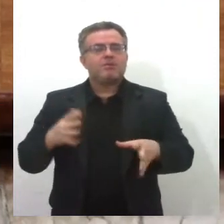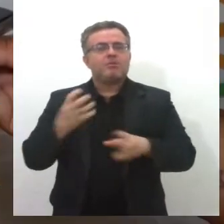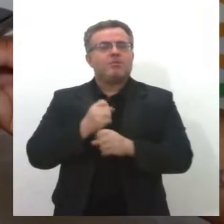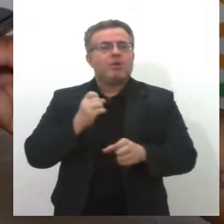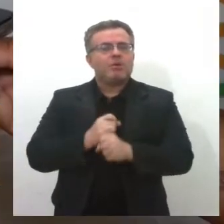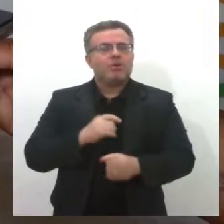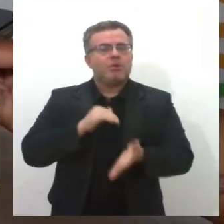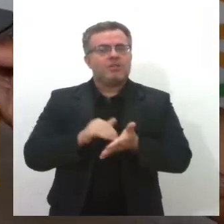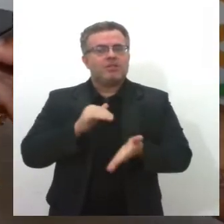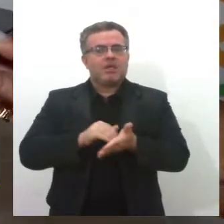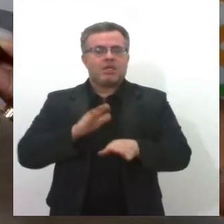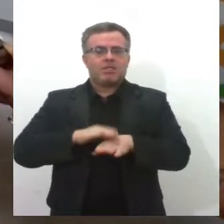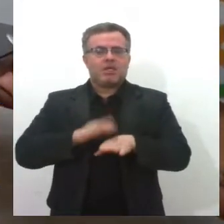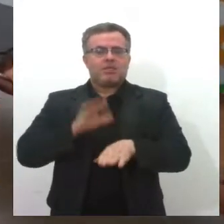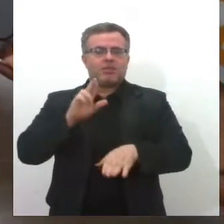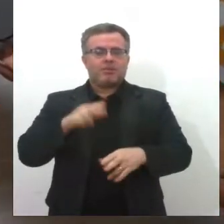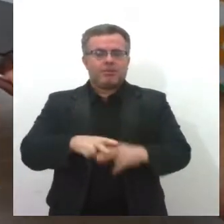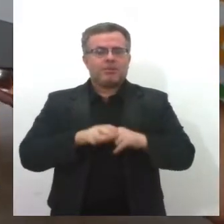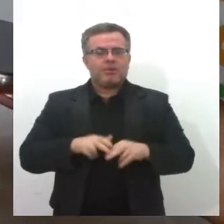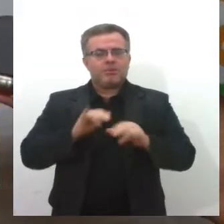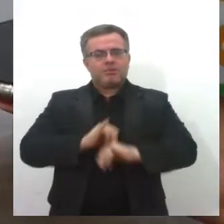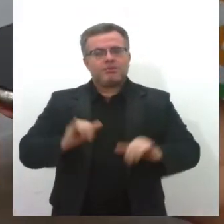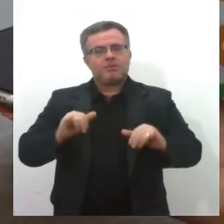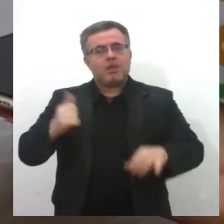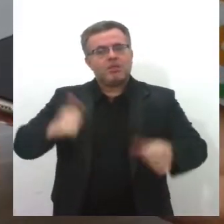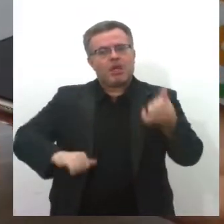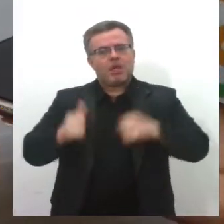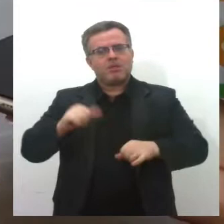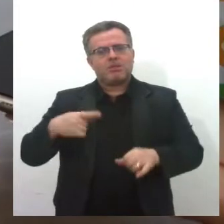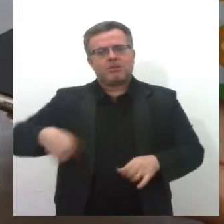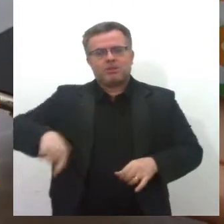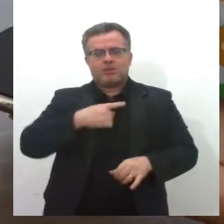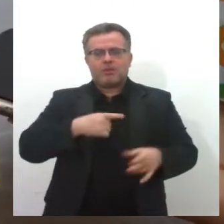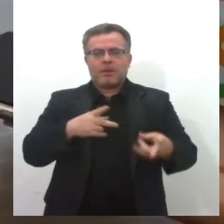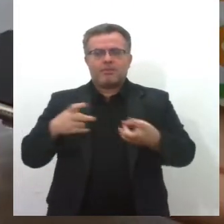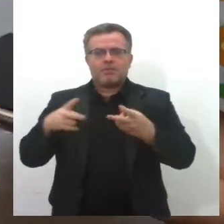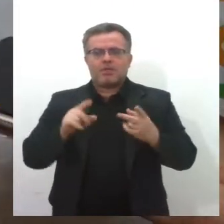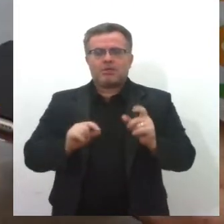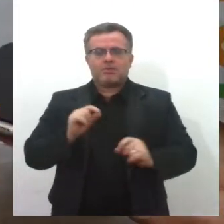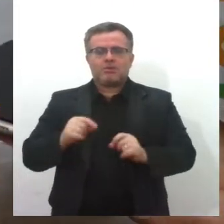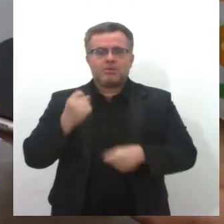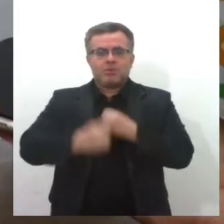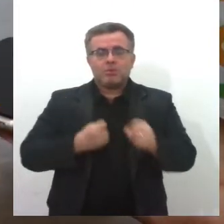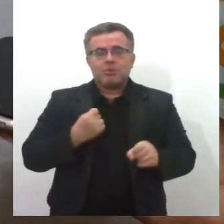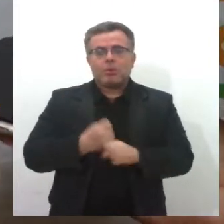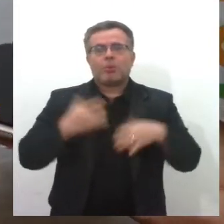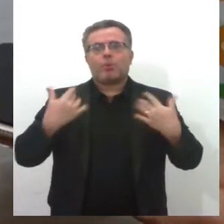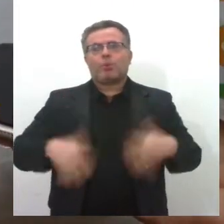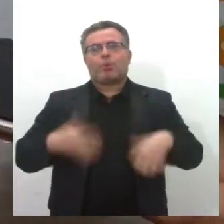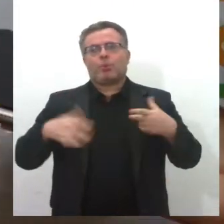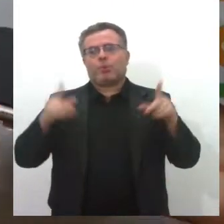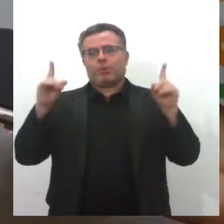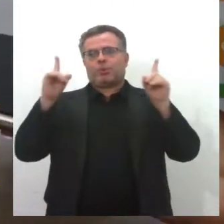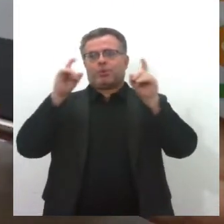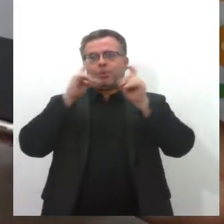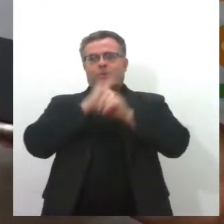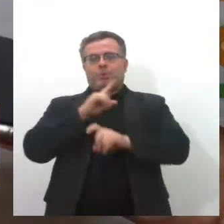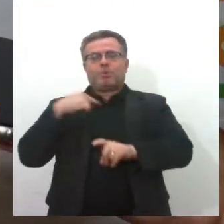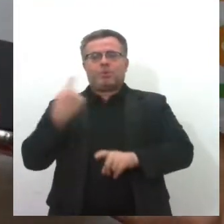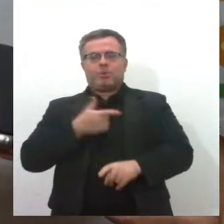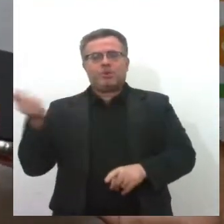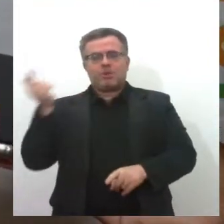secretaria. A gente, na análise, a gente vê que mesmo em um ano muito complexo, a gente conseguiu